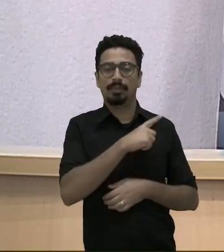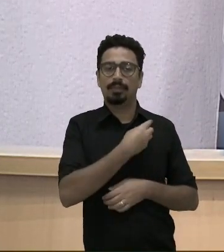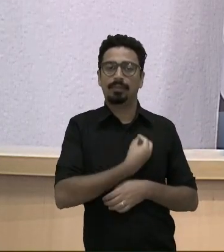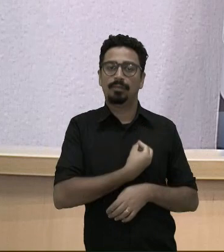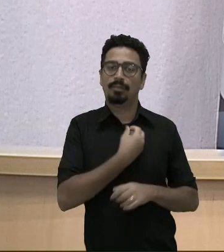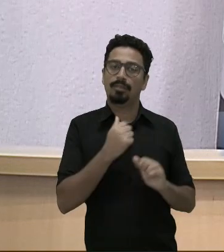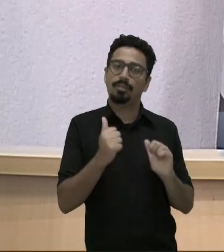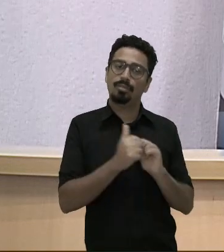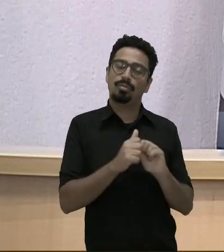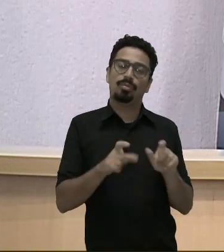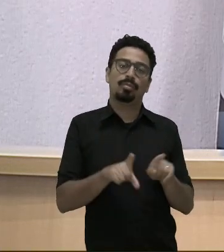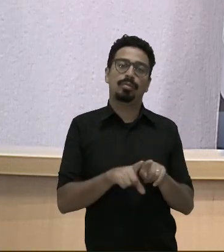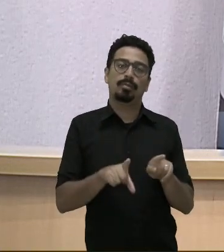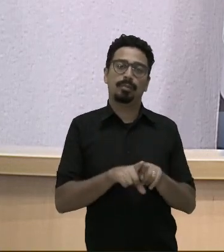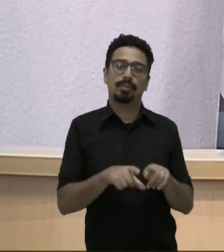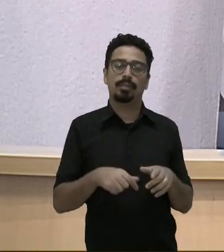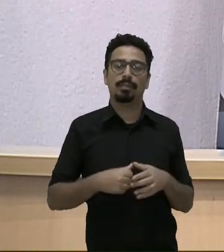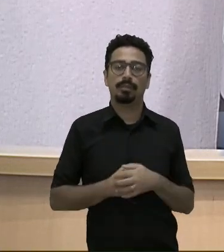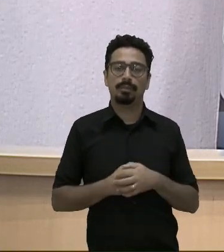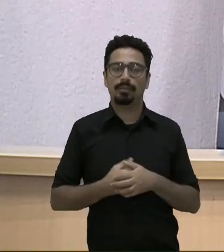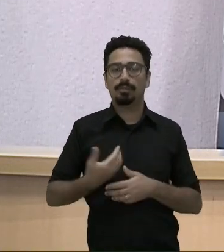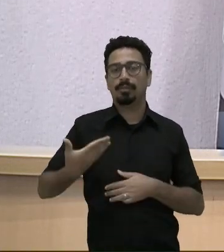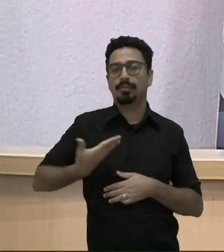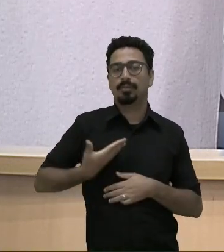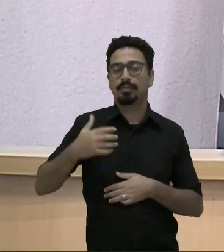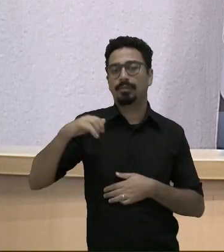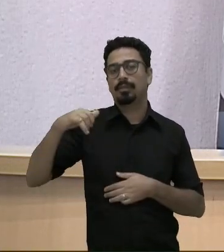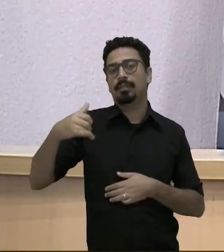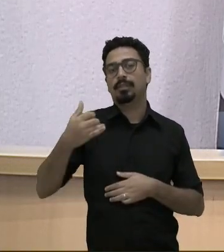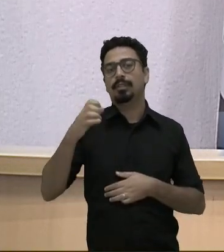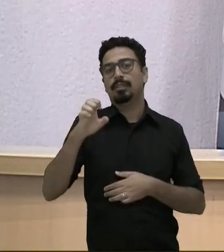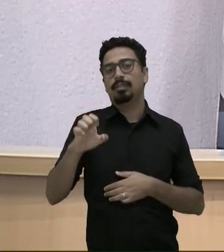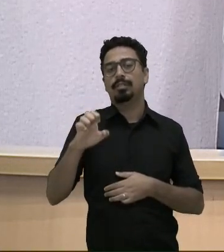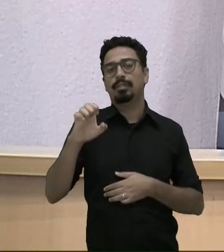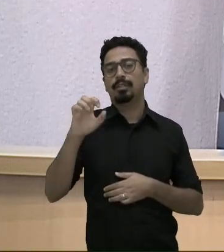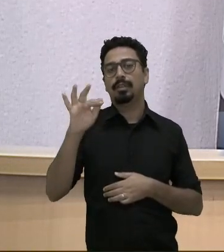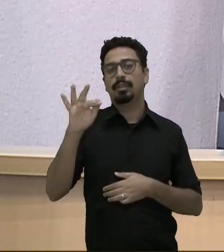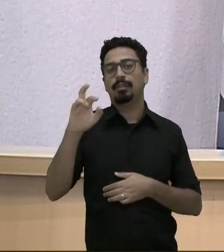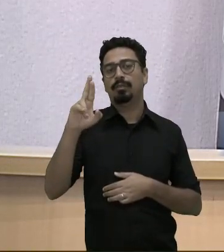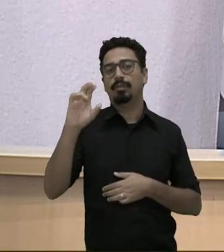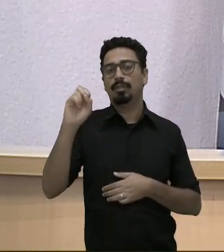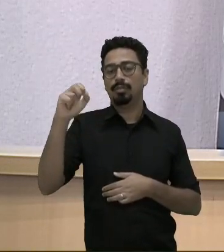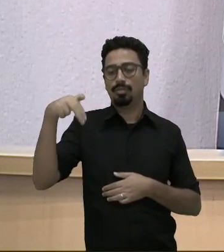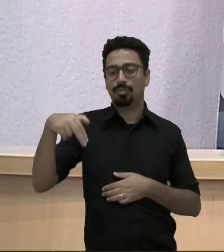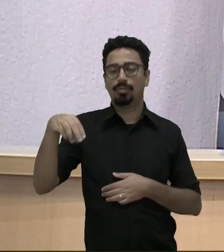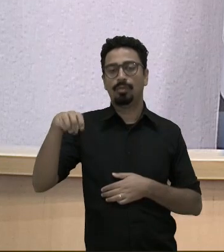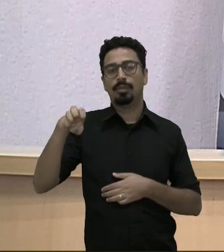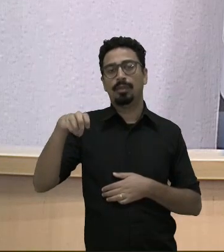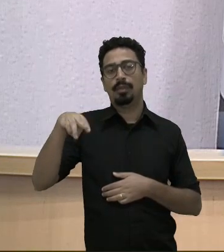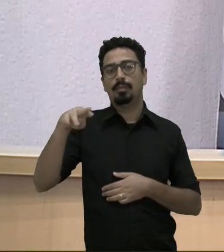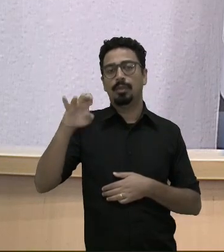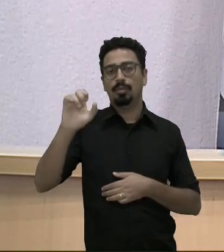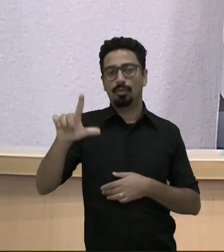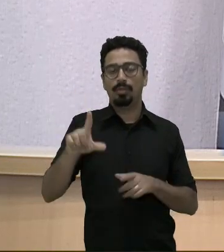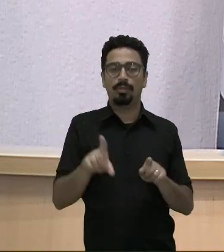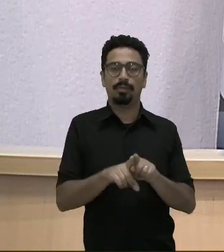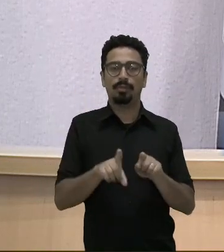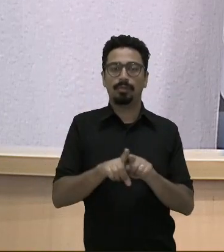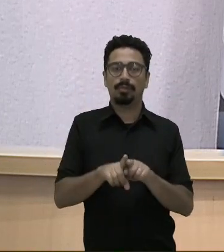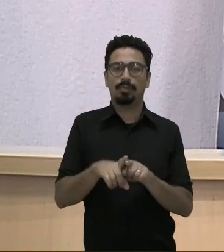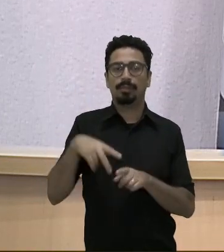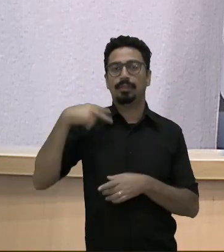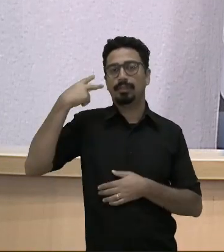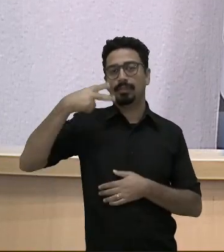junto, tá? Ao nosso amigo Jefferson, ao Manuel do Secap, que esteve aqui. A